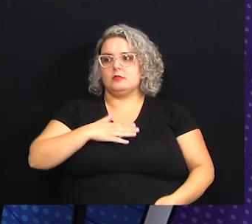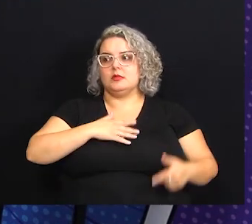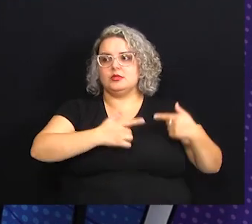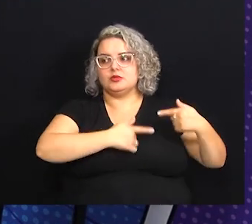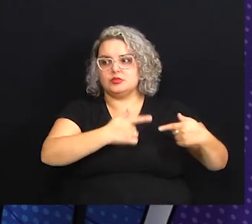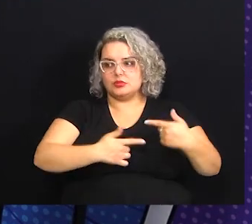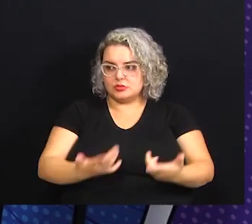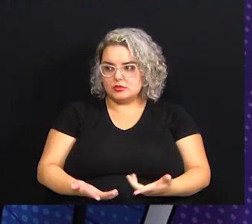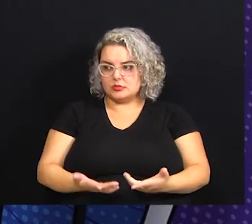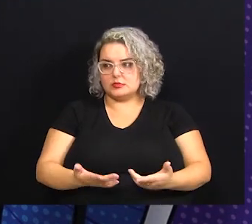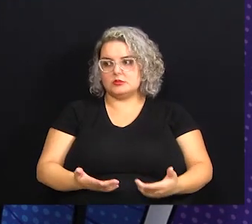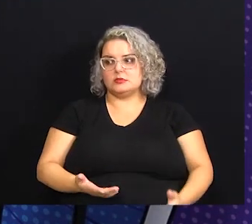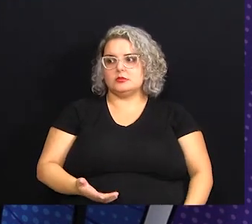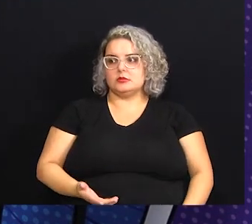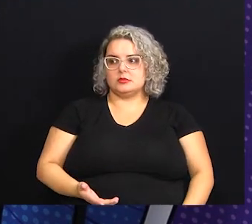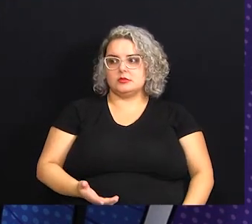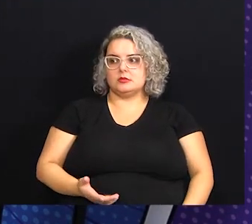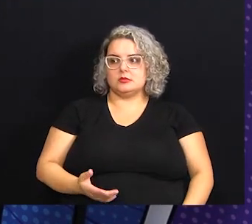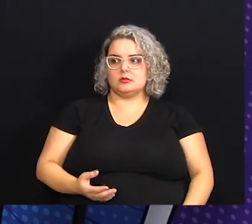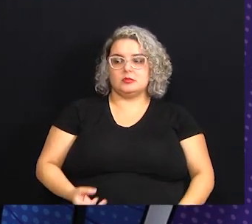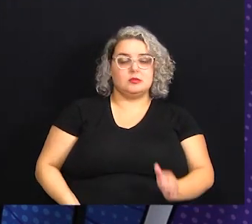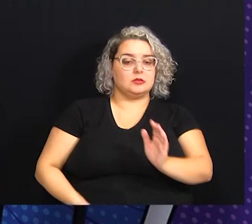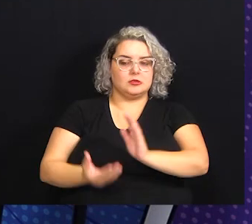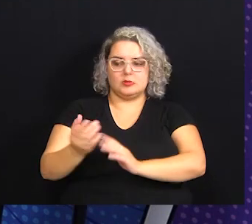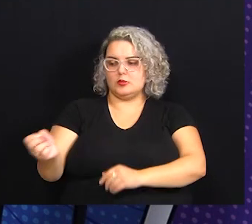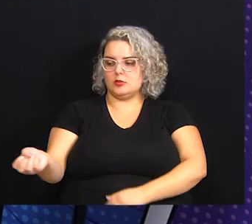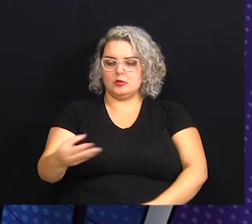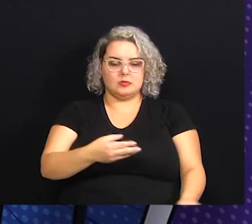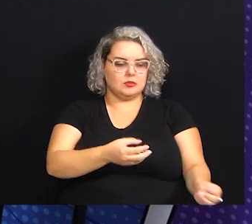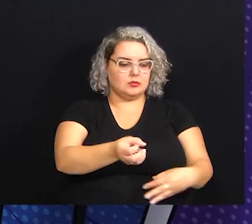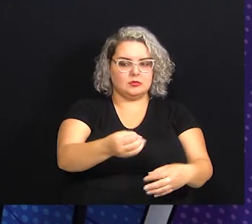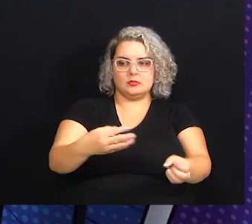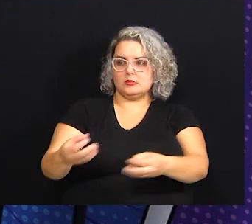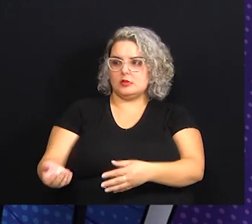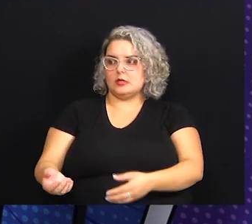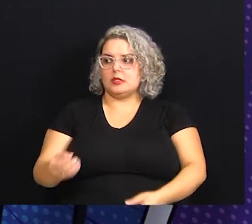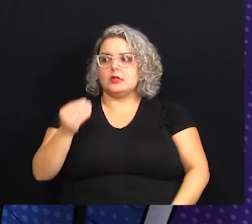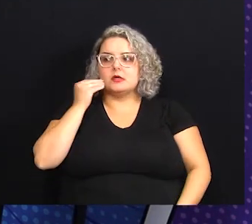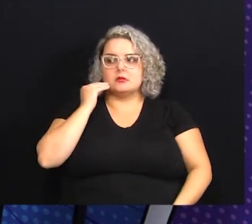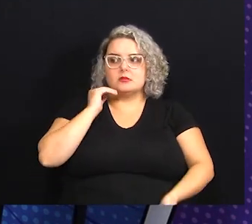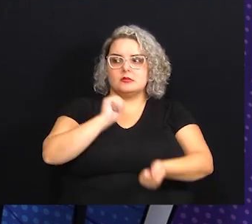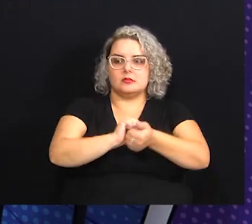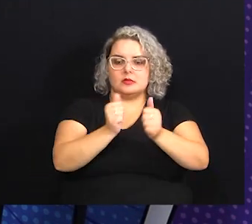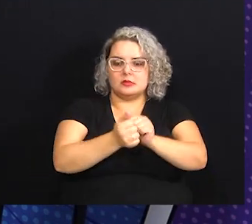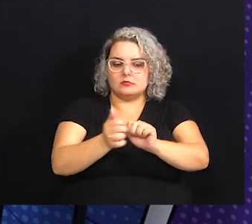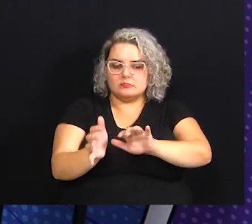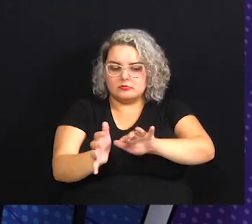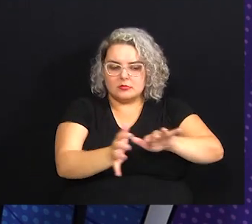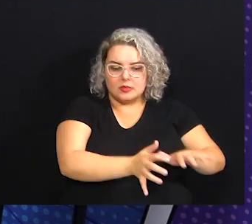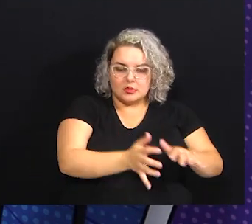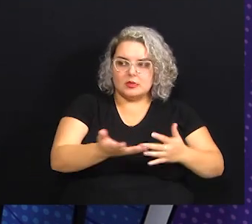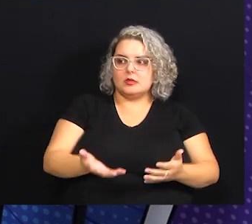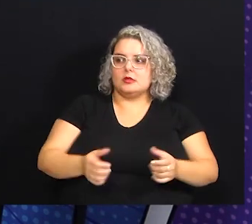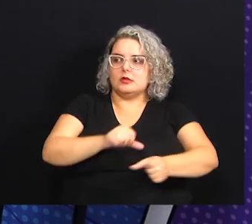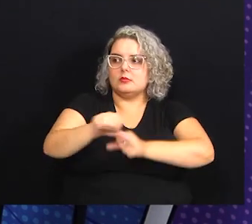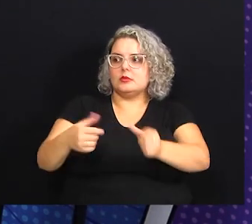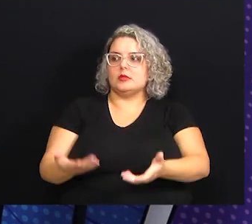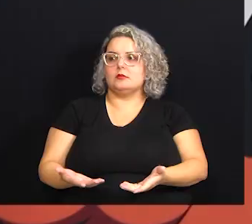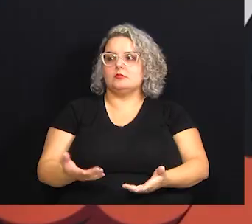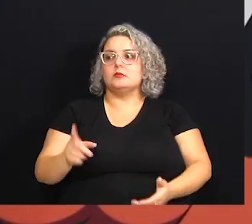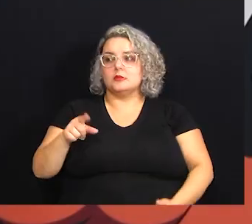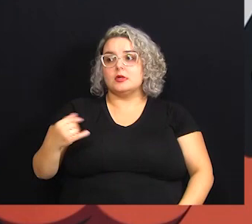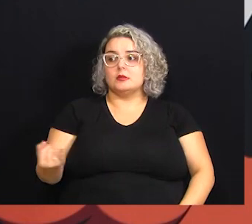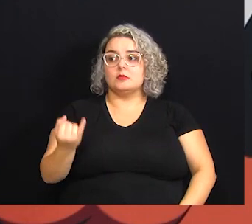minha geração é uma geração que, ao mesmo tempo, cria novas classificações, mas tenta desenquadrar e sair delas. Então, eu acho que isso é um ponto interessante a se